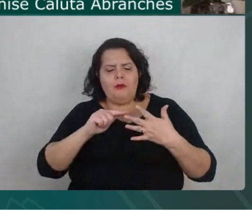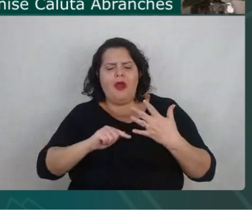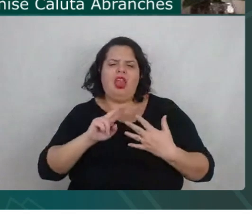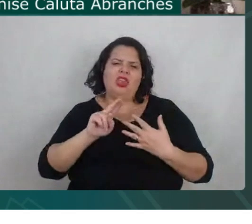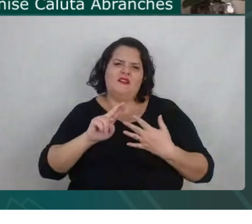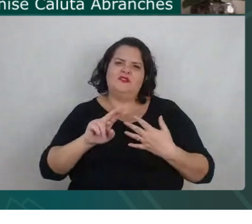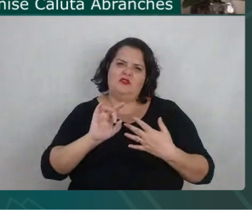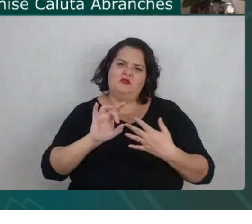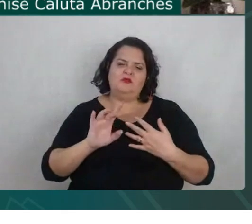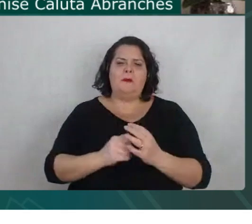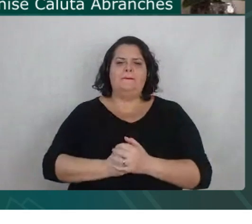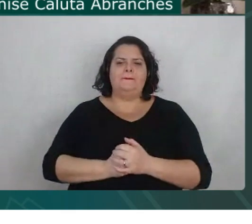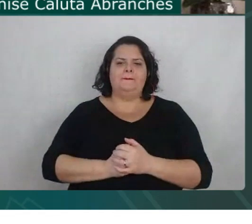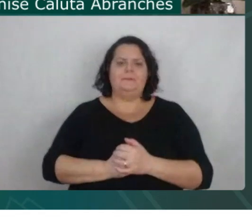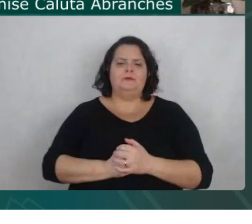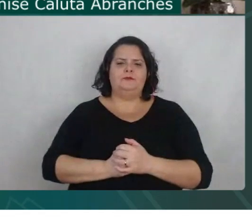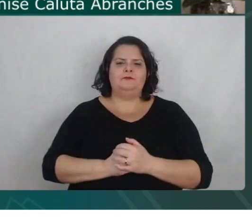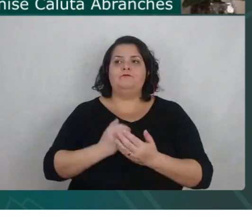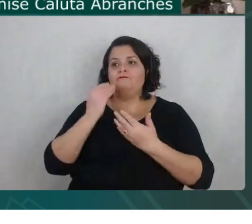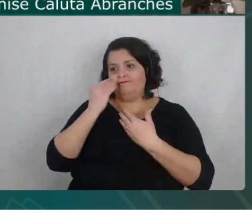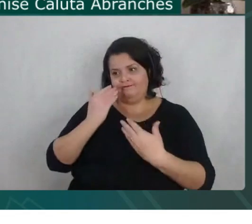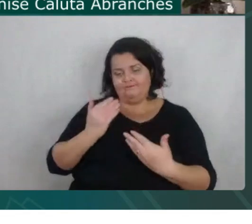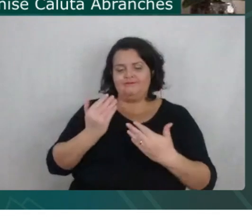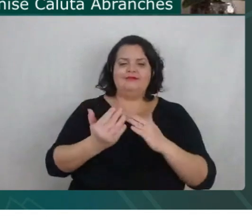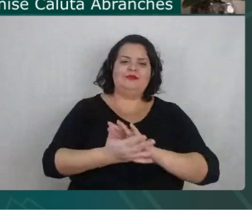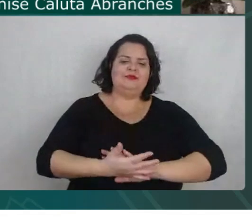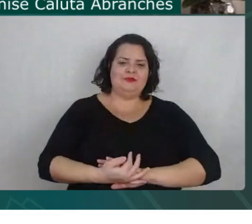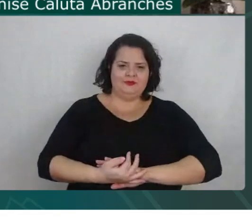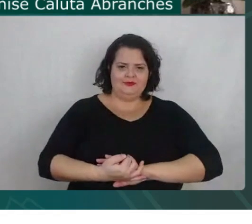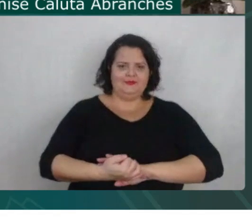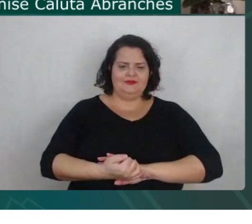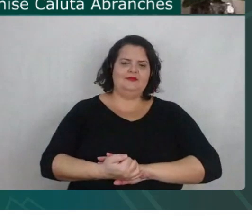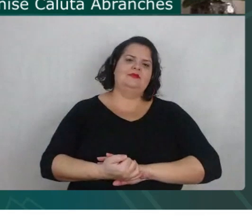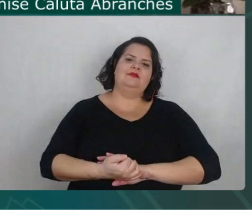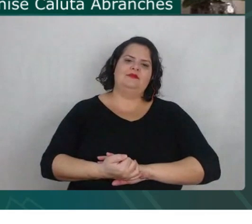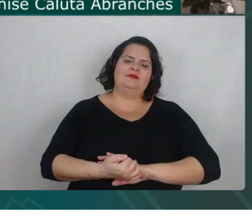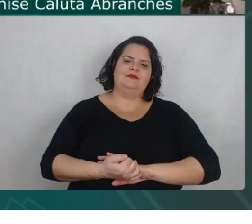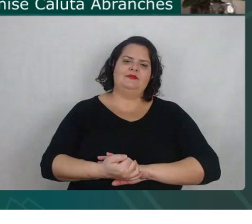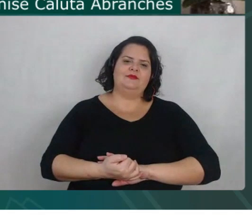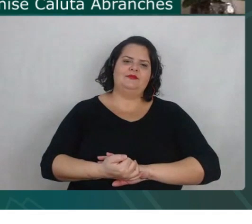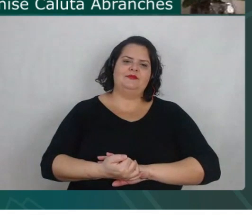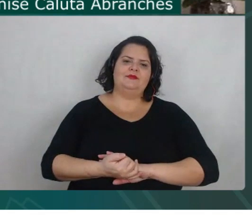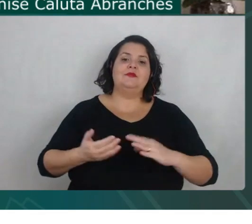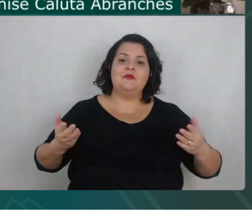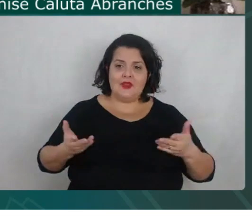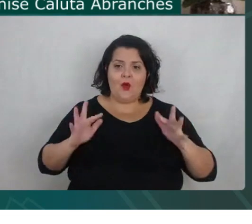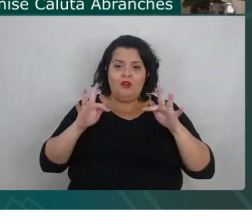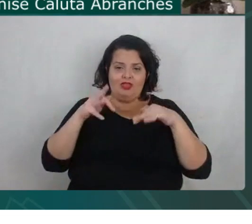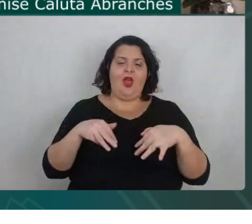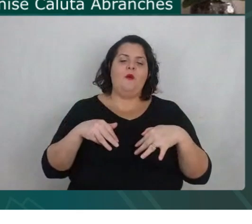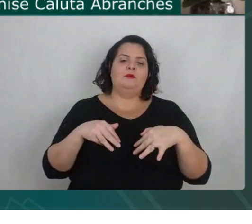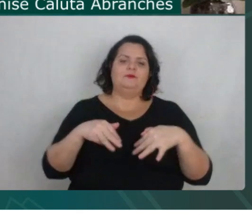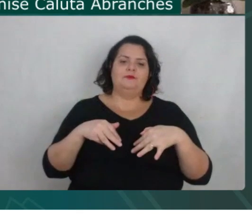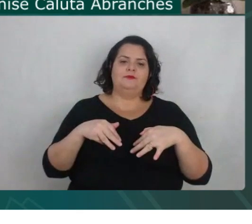Obrigada. Respondi? E agora, eu gostaria de uma rodada final, né,